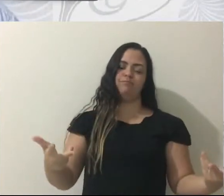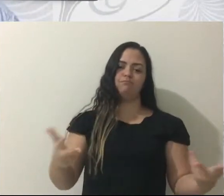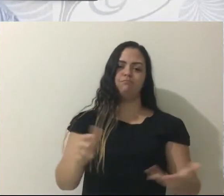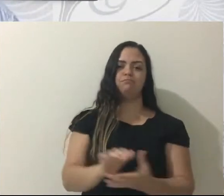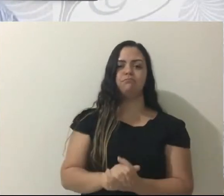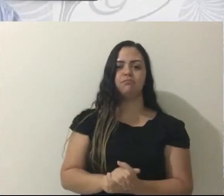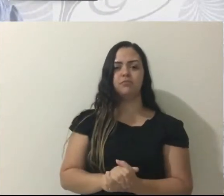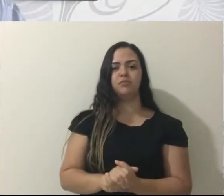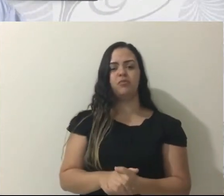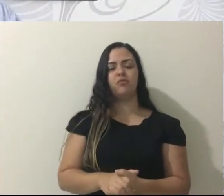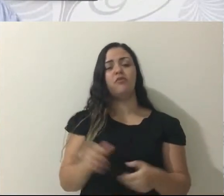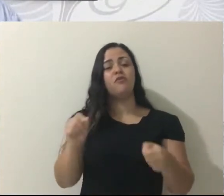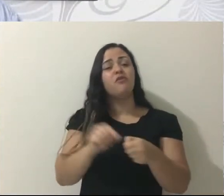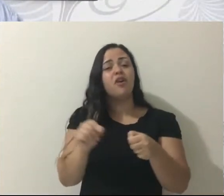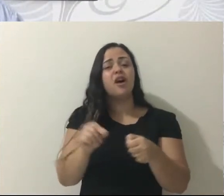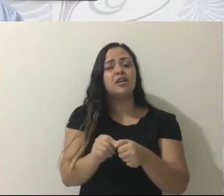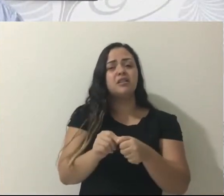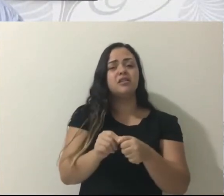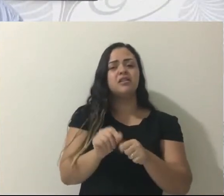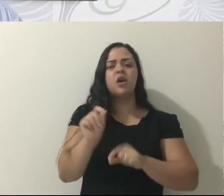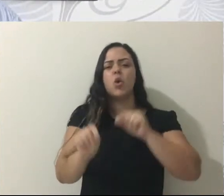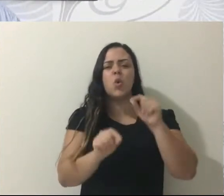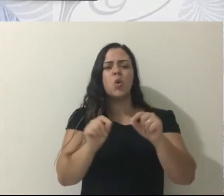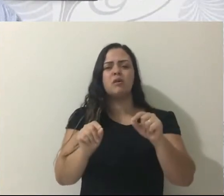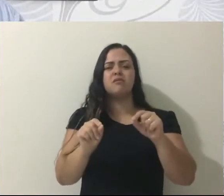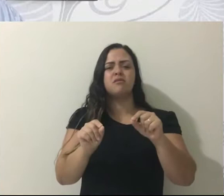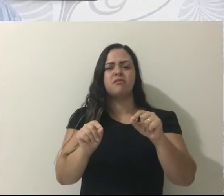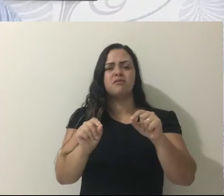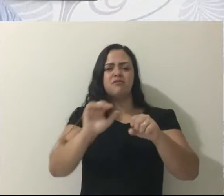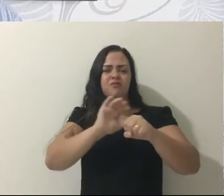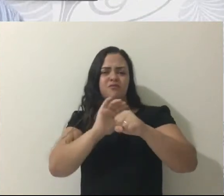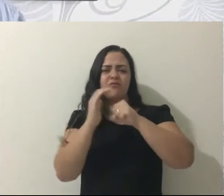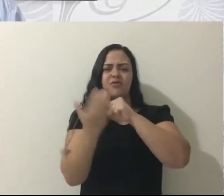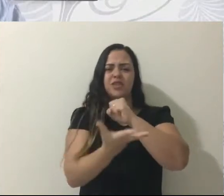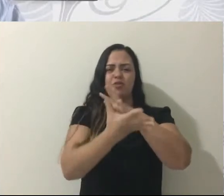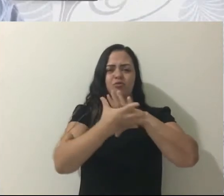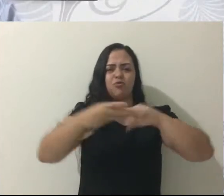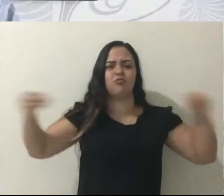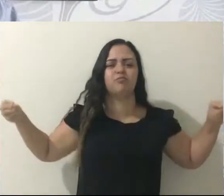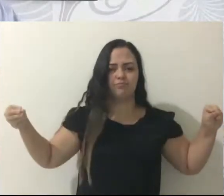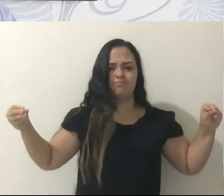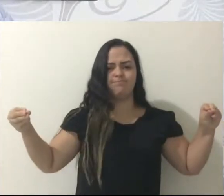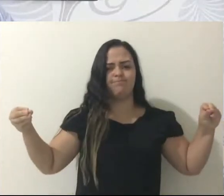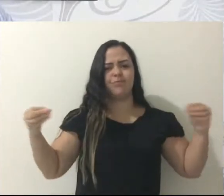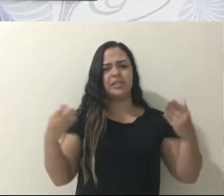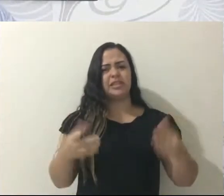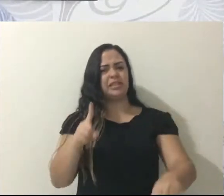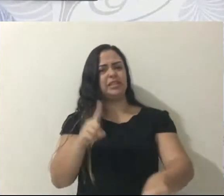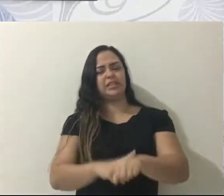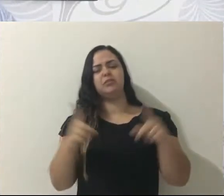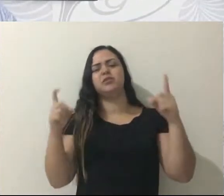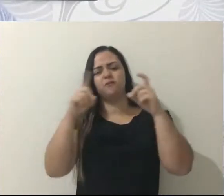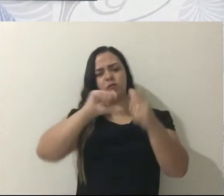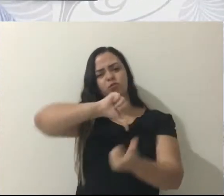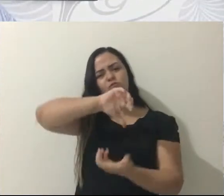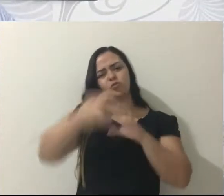situação e de fazer com que esse vírus desapareça, com que essa situação